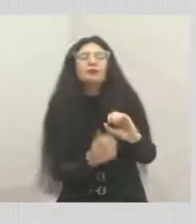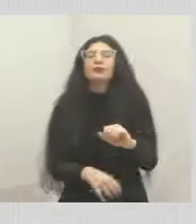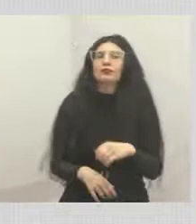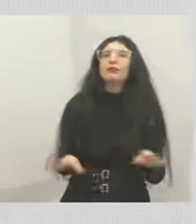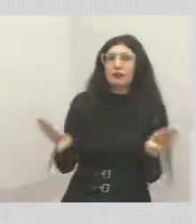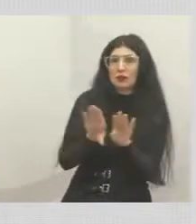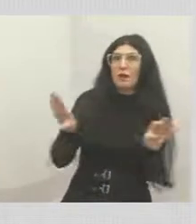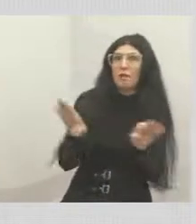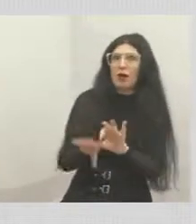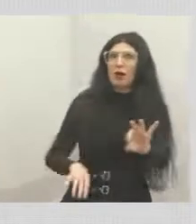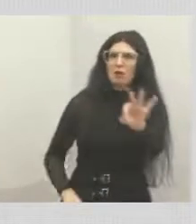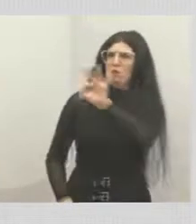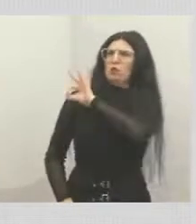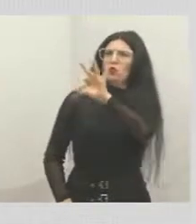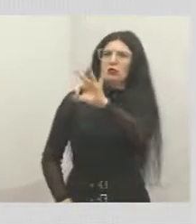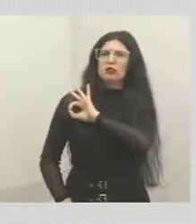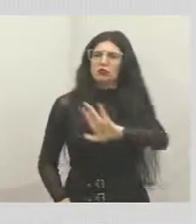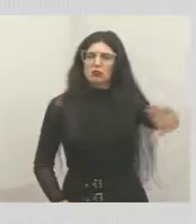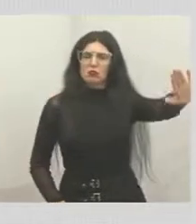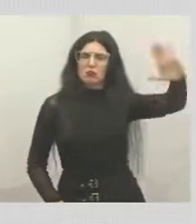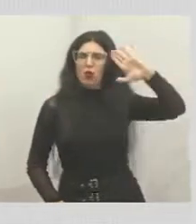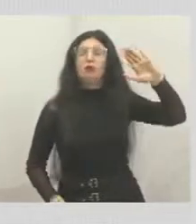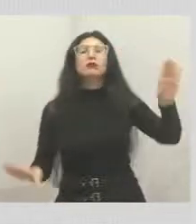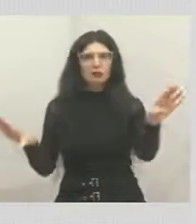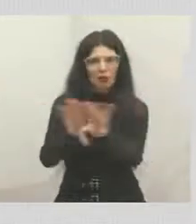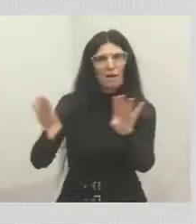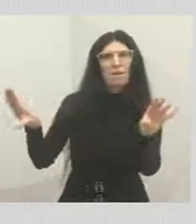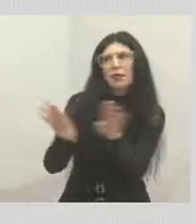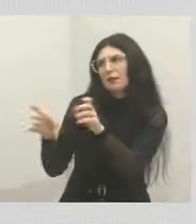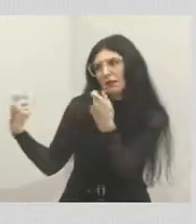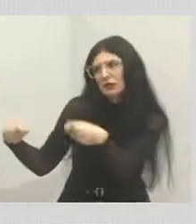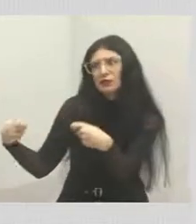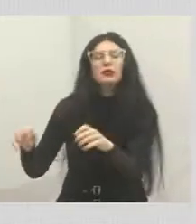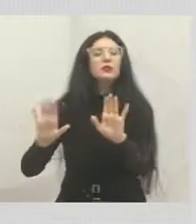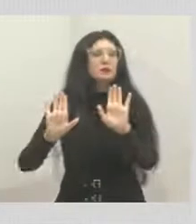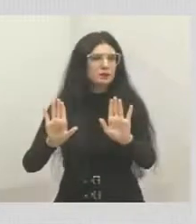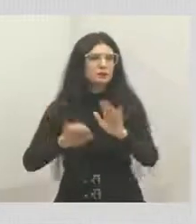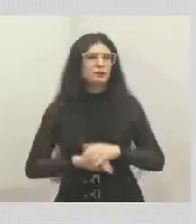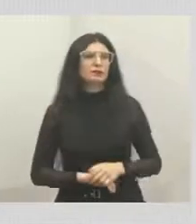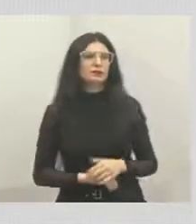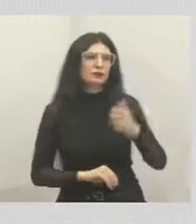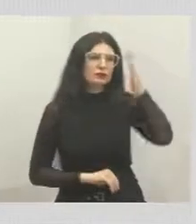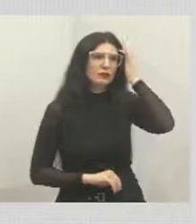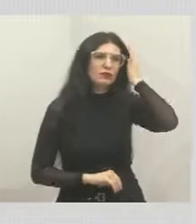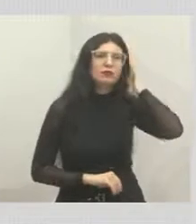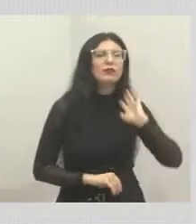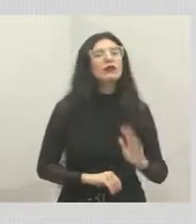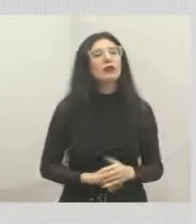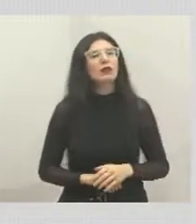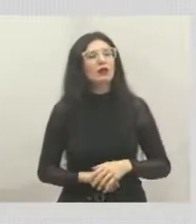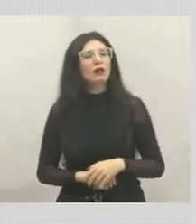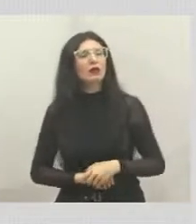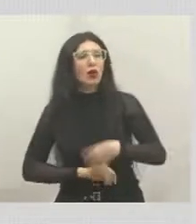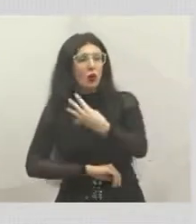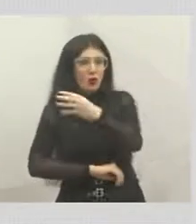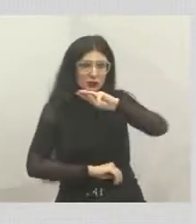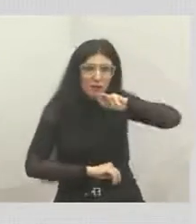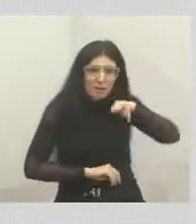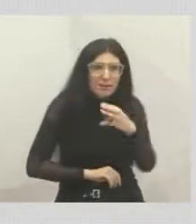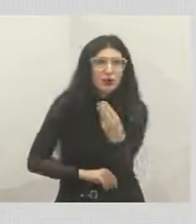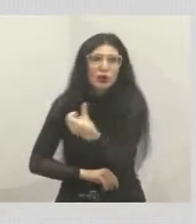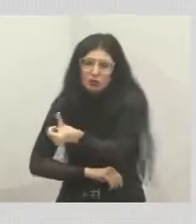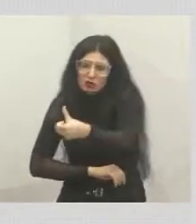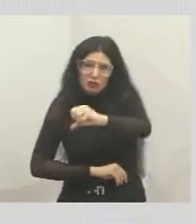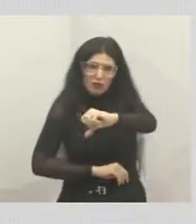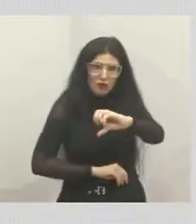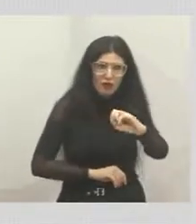também fica dentro da operação de crédito. Temos também a alienação de bens, uma meta orçada de